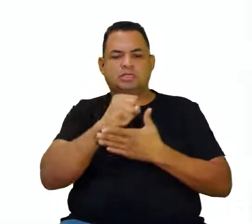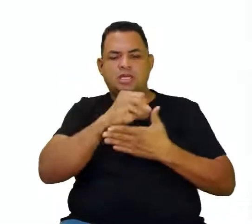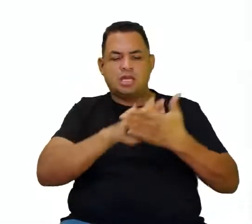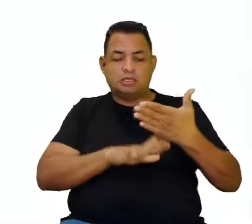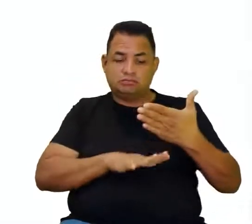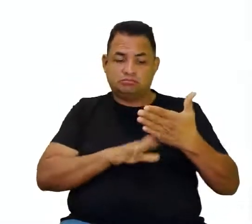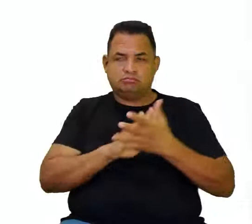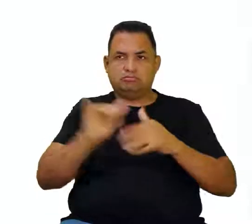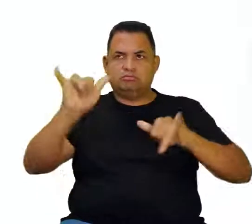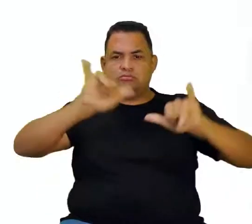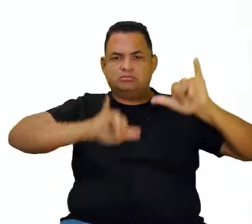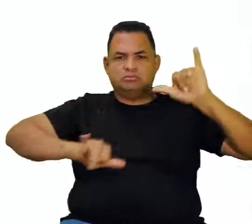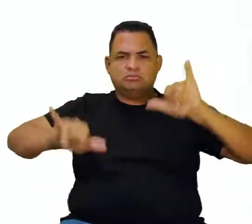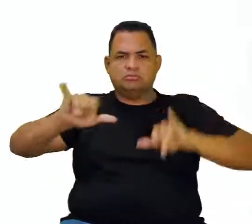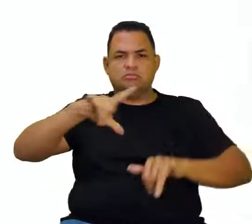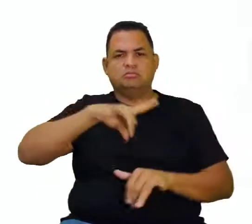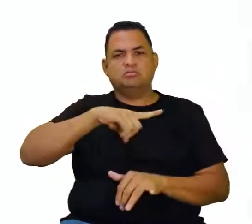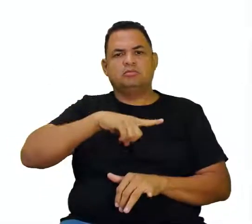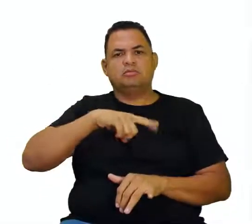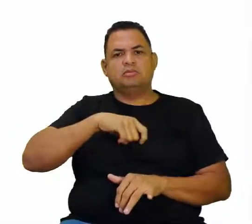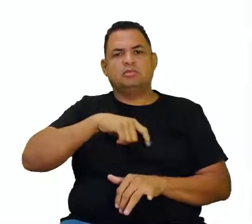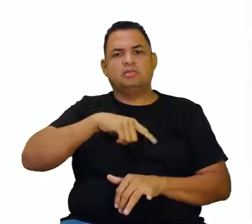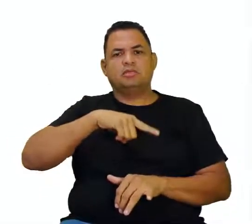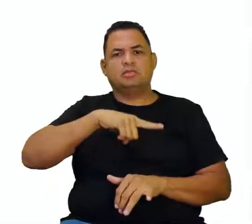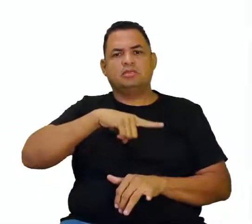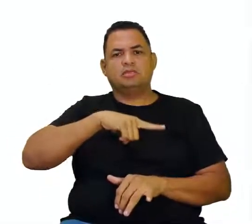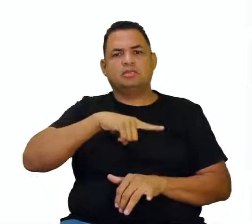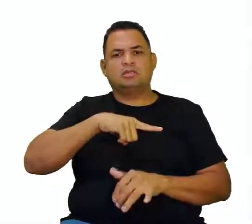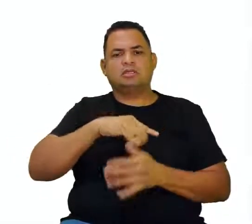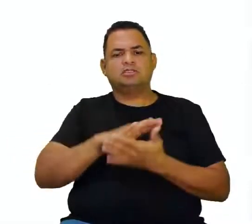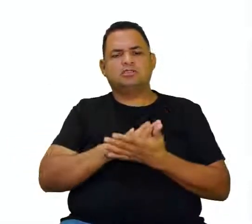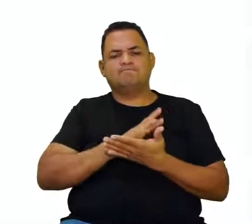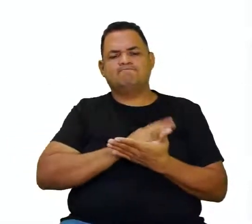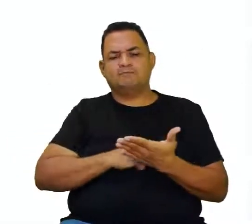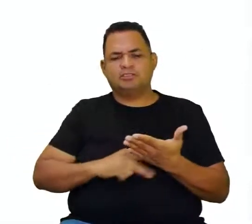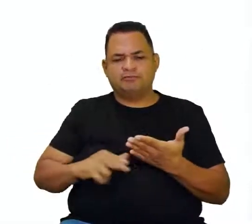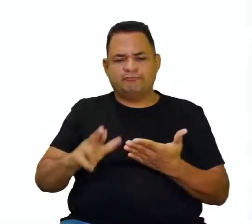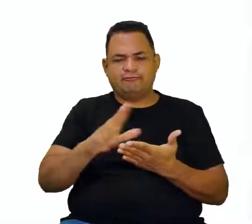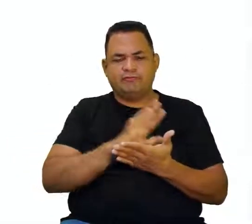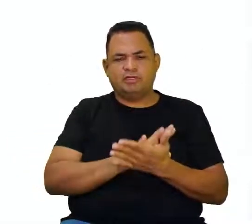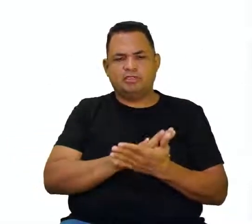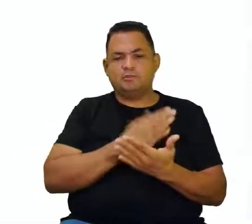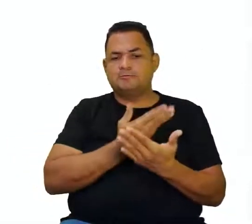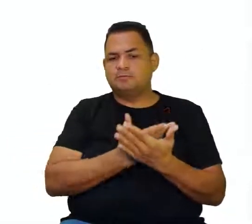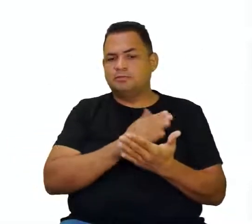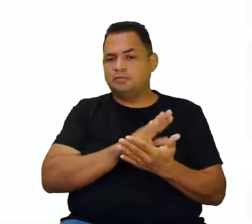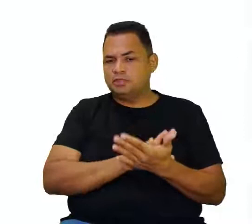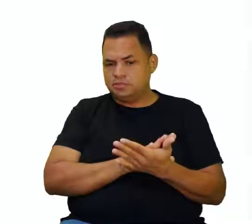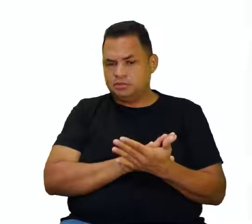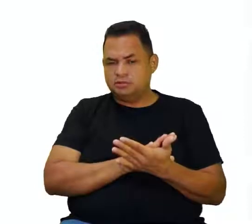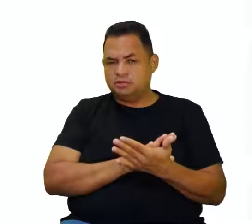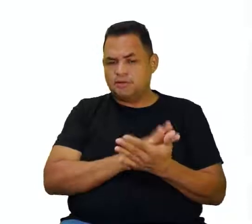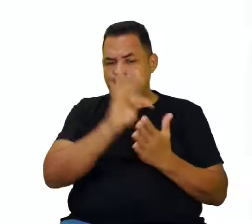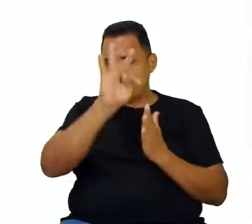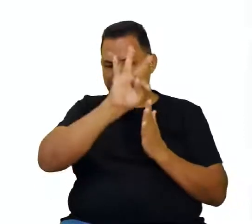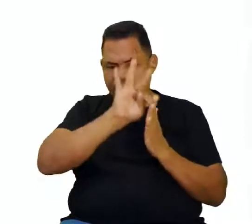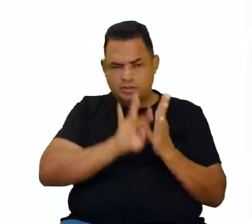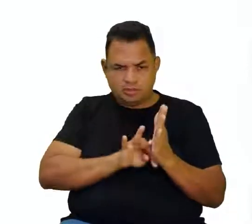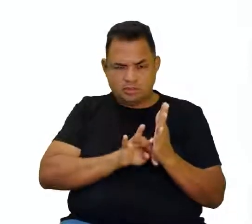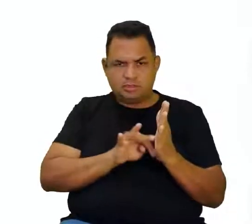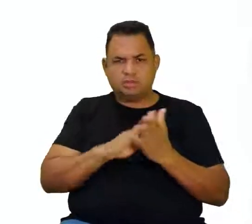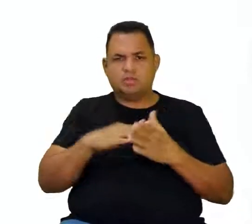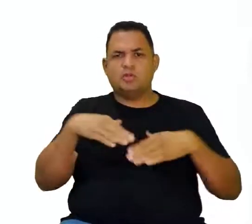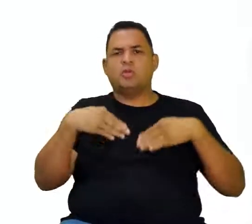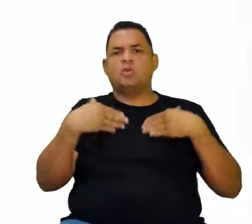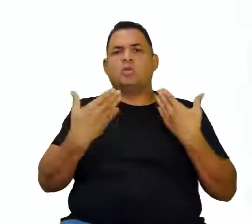de química, nós temos muita interpretação de texto. Olha o português aí. Quando a gente vai